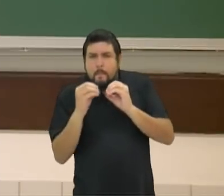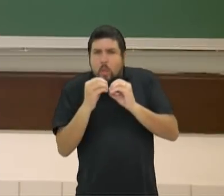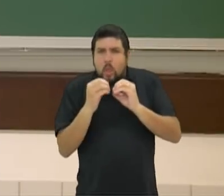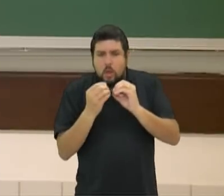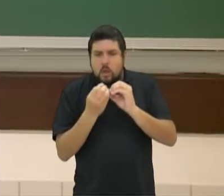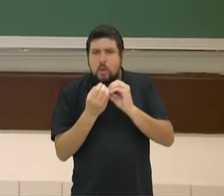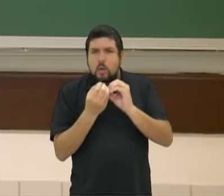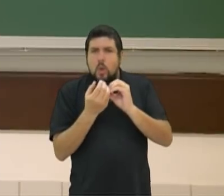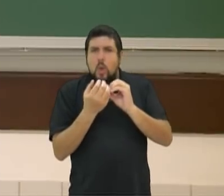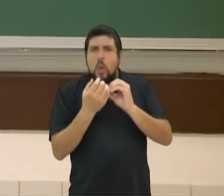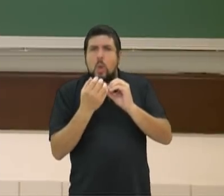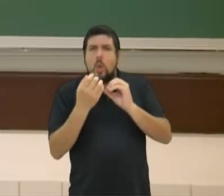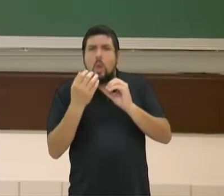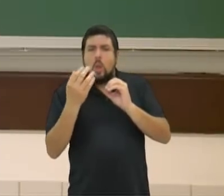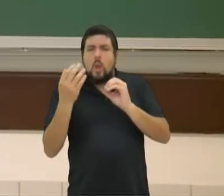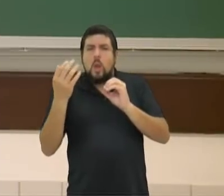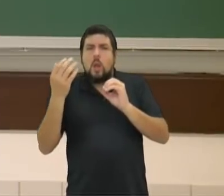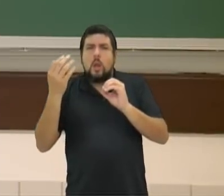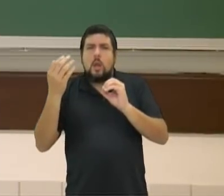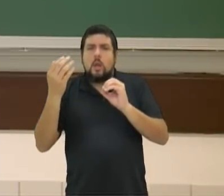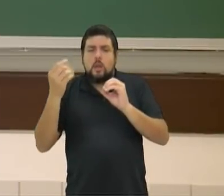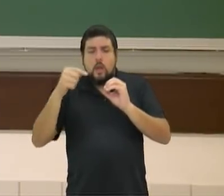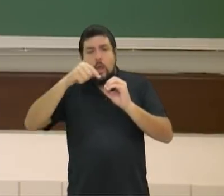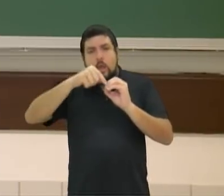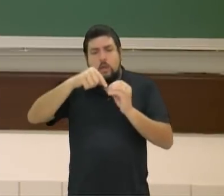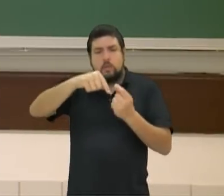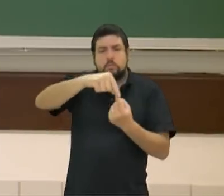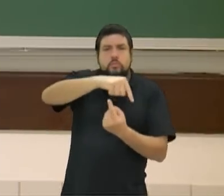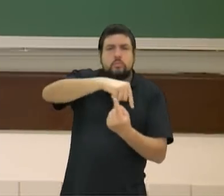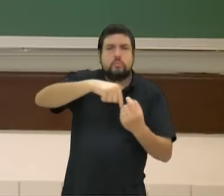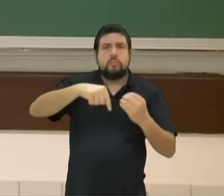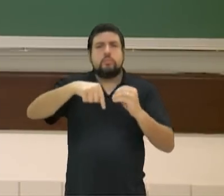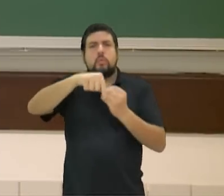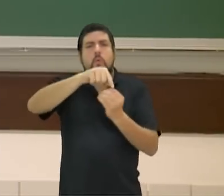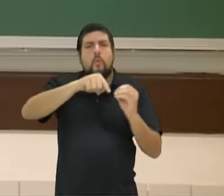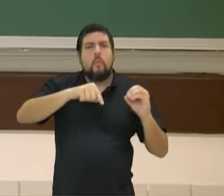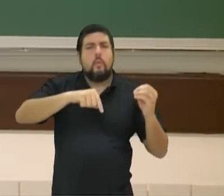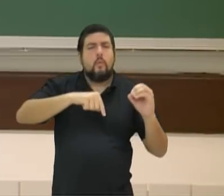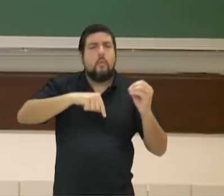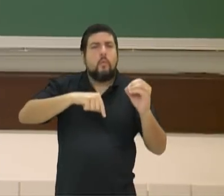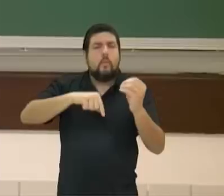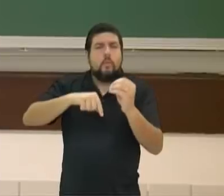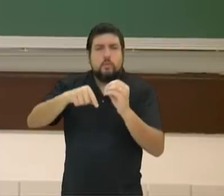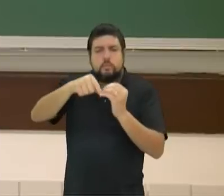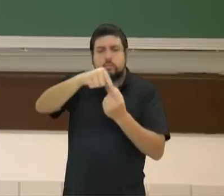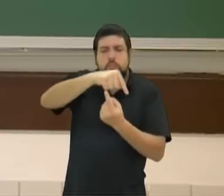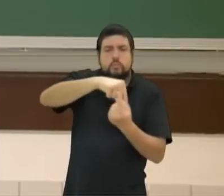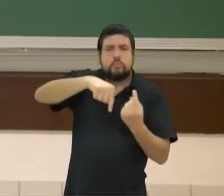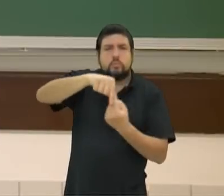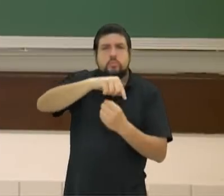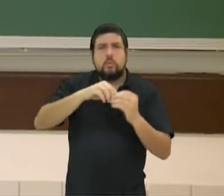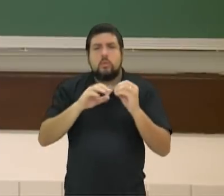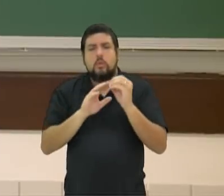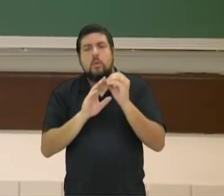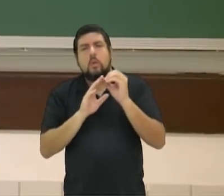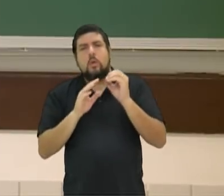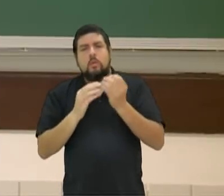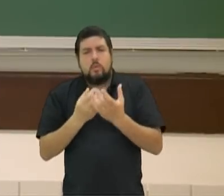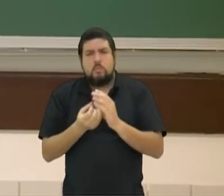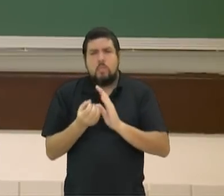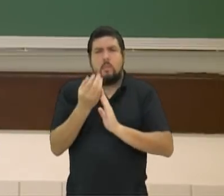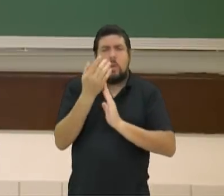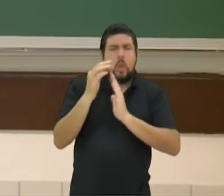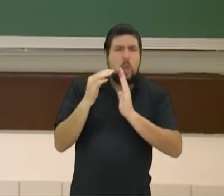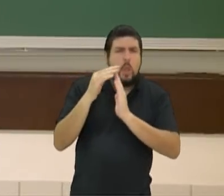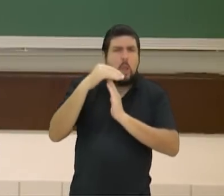sendo sobreposta. E com o planeta girando e o poder da gravidade, esses pedacinhos foram tampando os buracos.